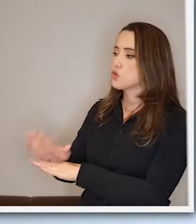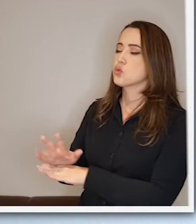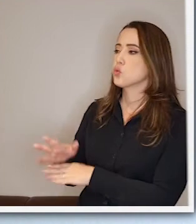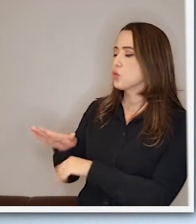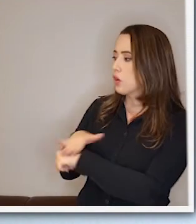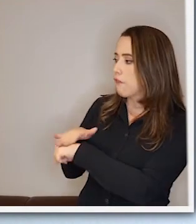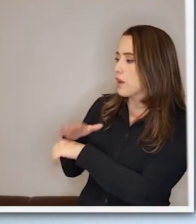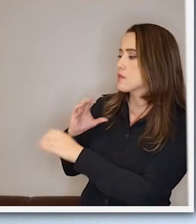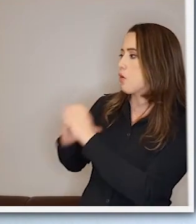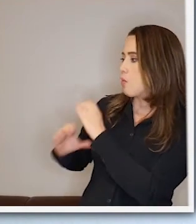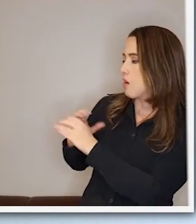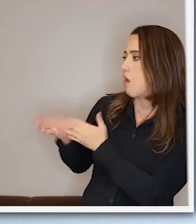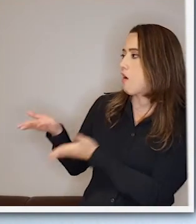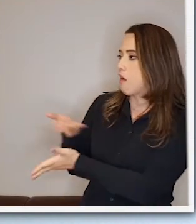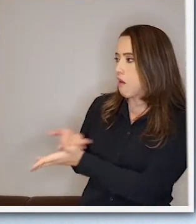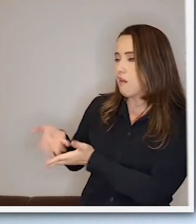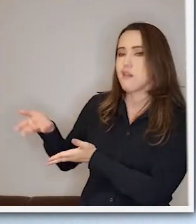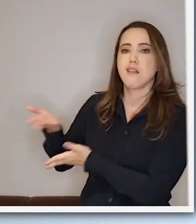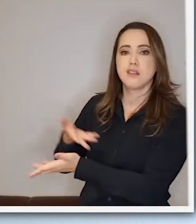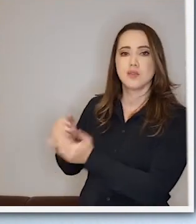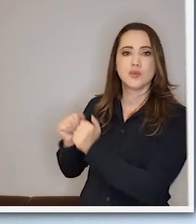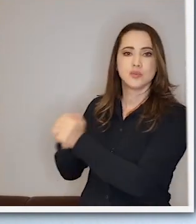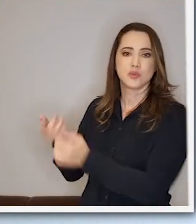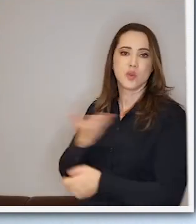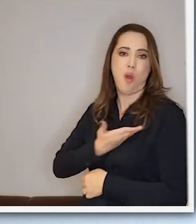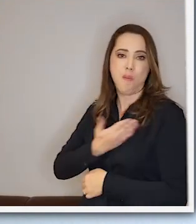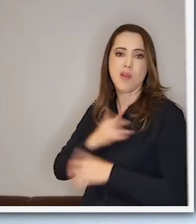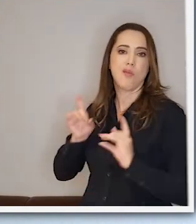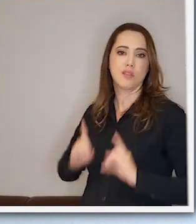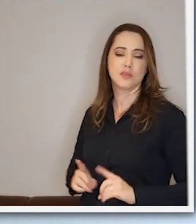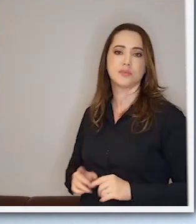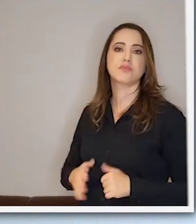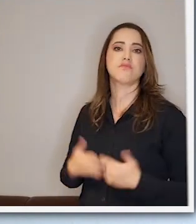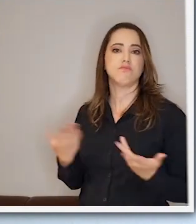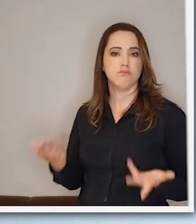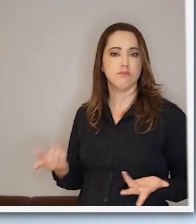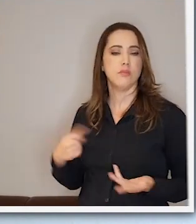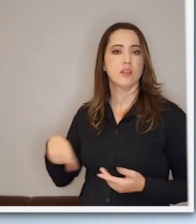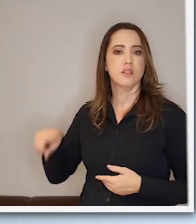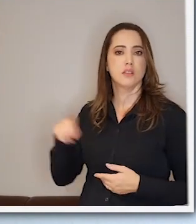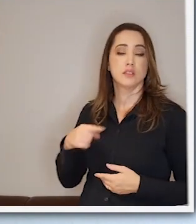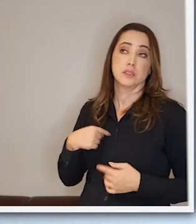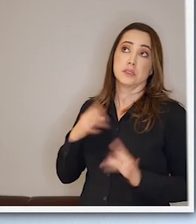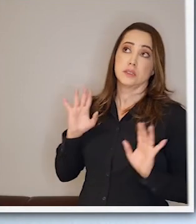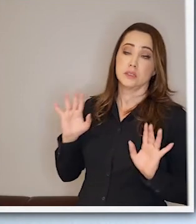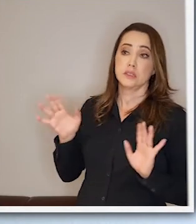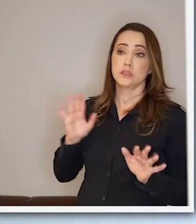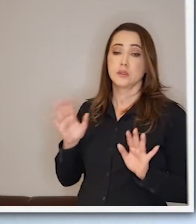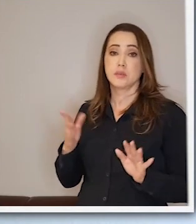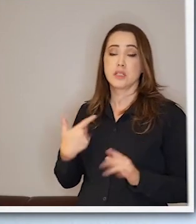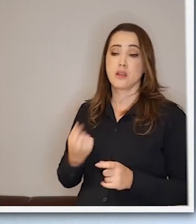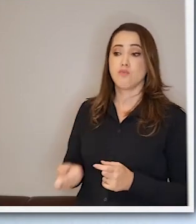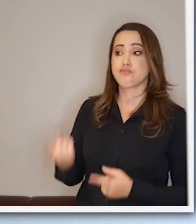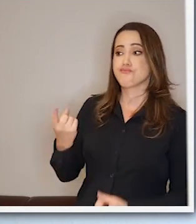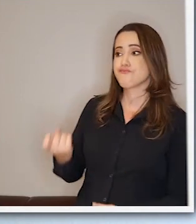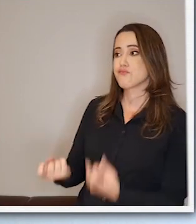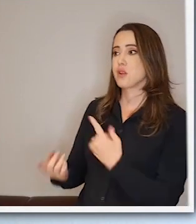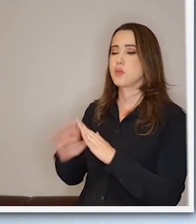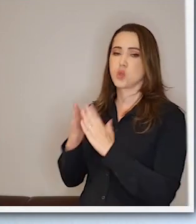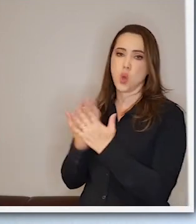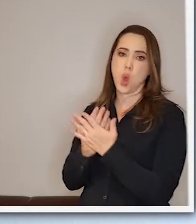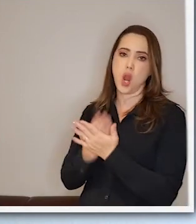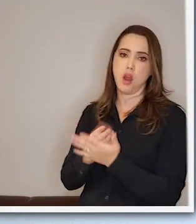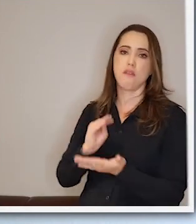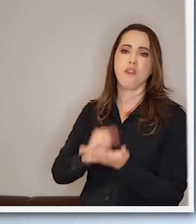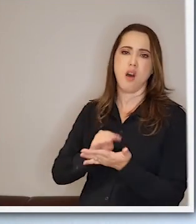outra fala e um outro olhar. Porque eles ajudam, falam do coleguinha, e é muito bacana já, é